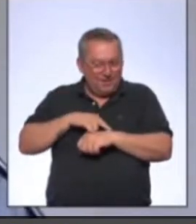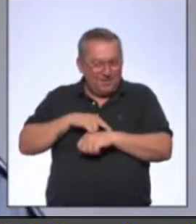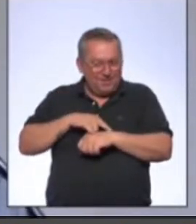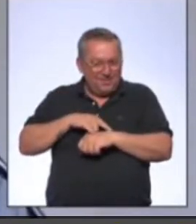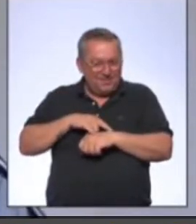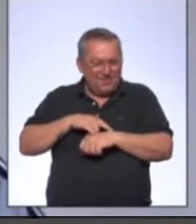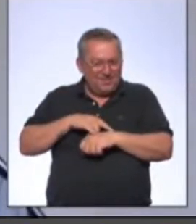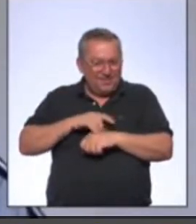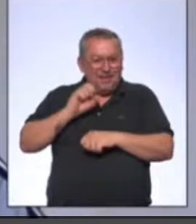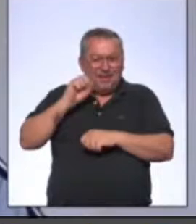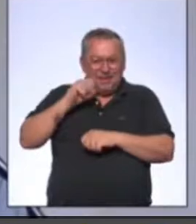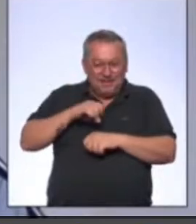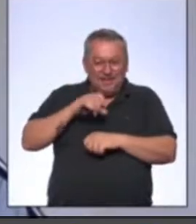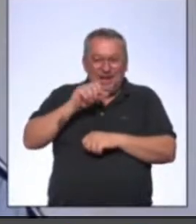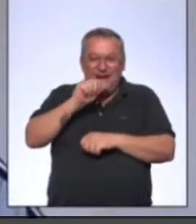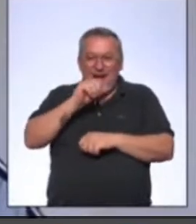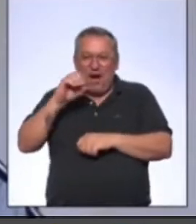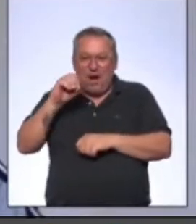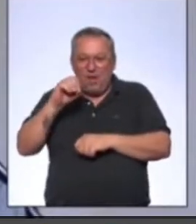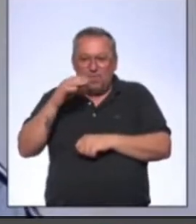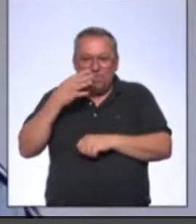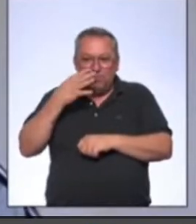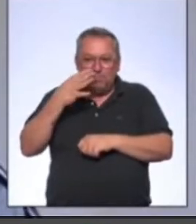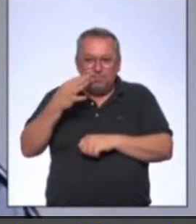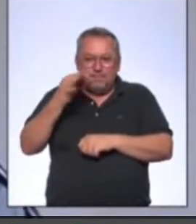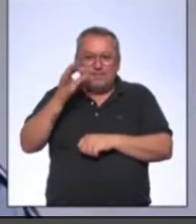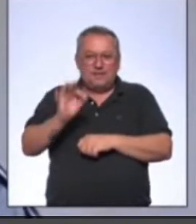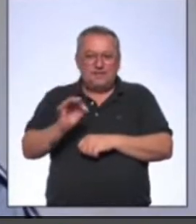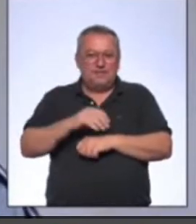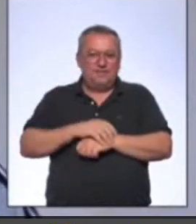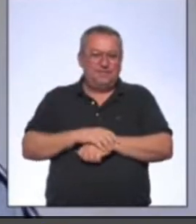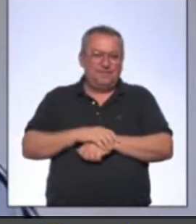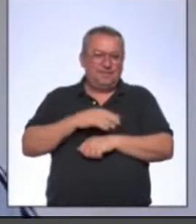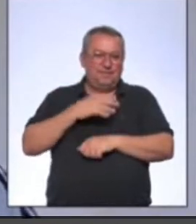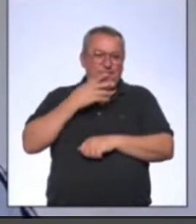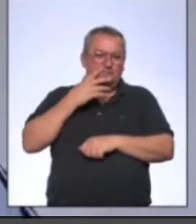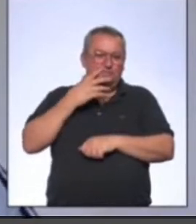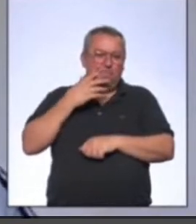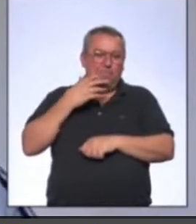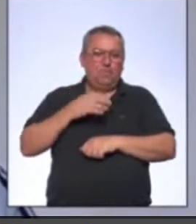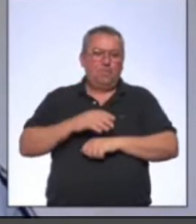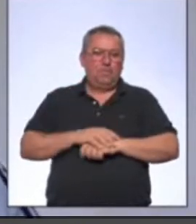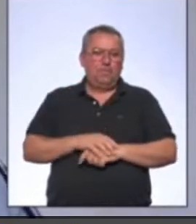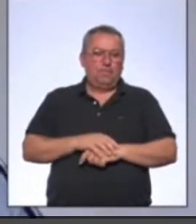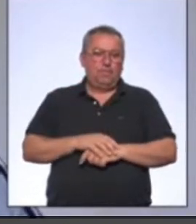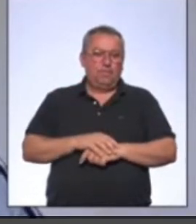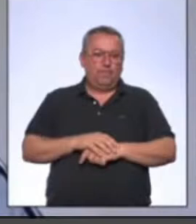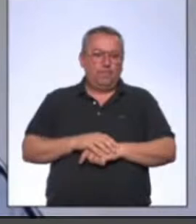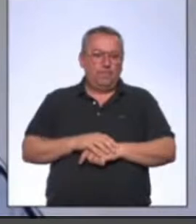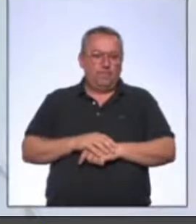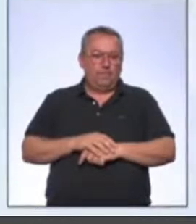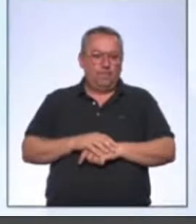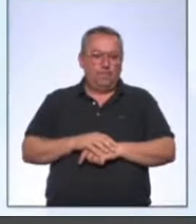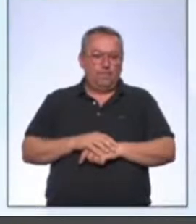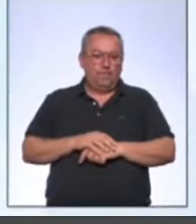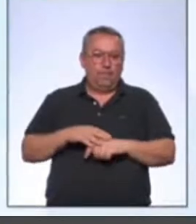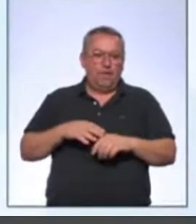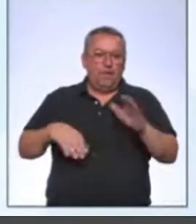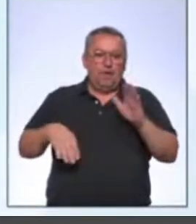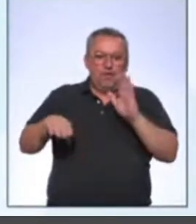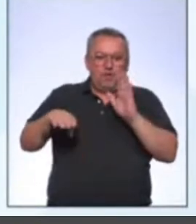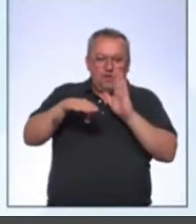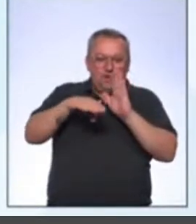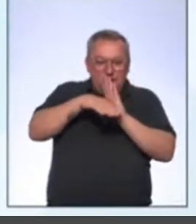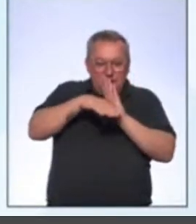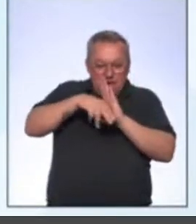se o professor falou ao banheiro e você prestou atenção, você acertou essa. Olha lá. Cheguei na beira do